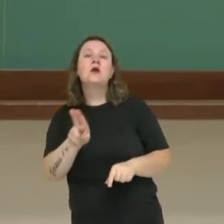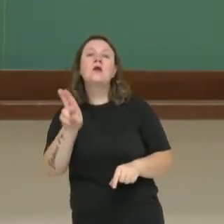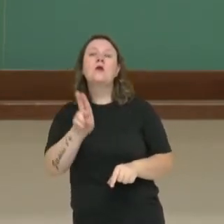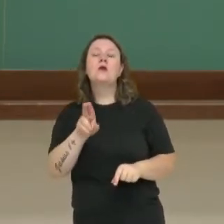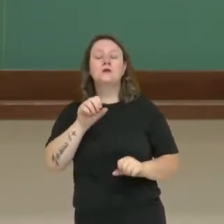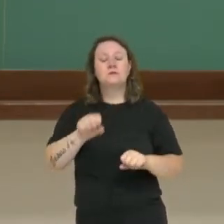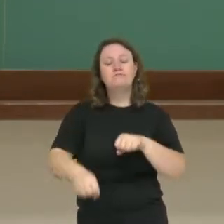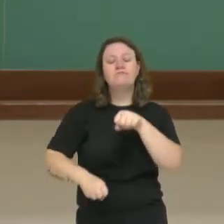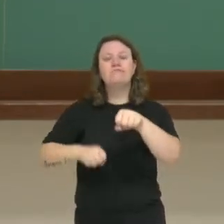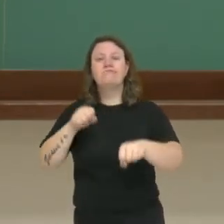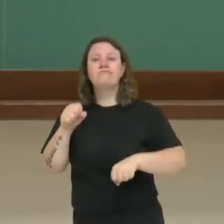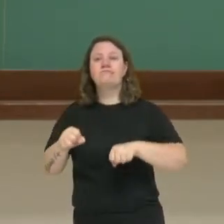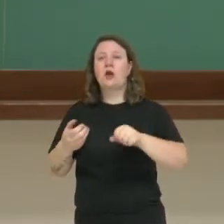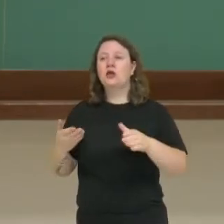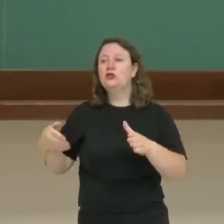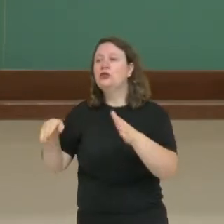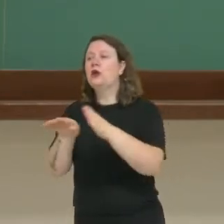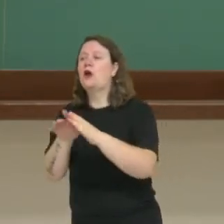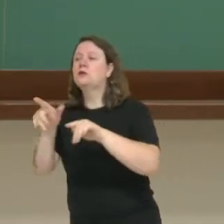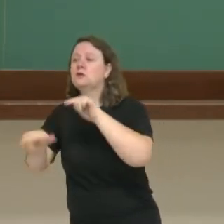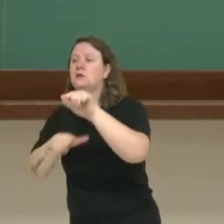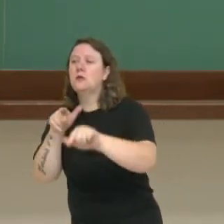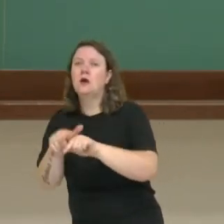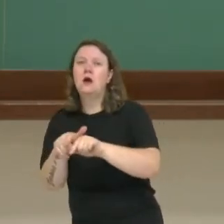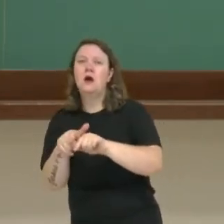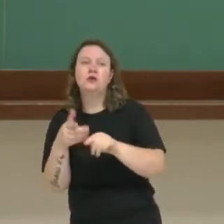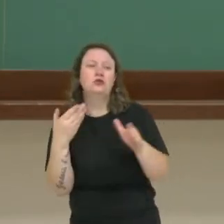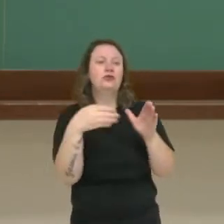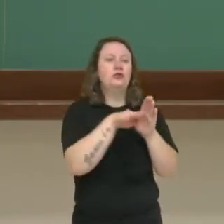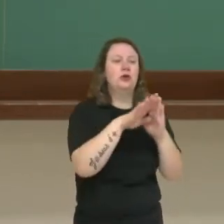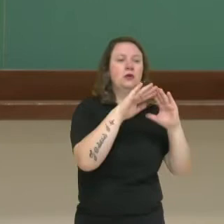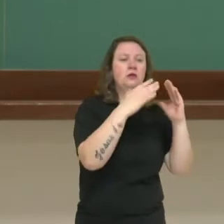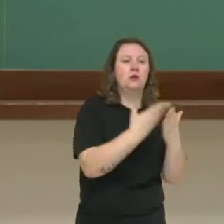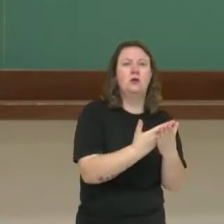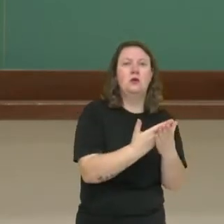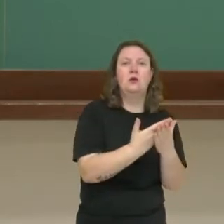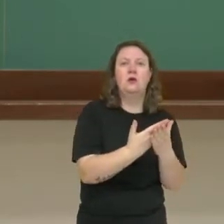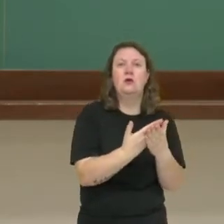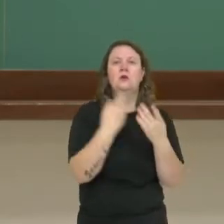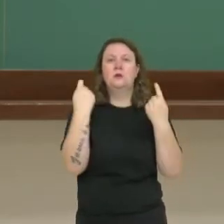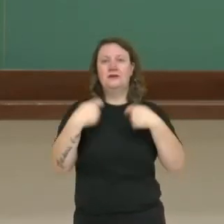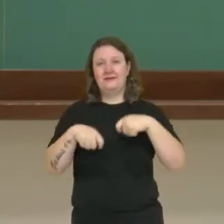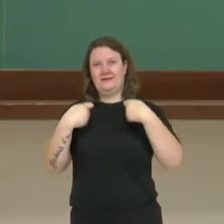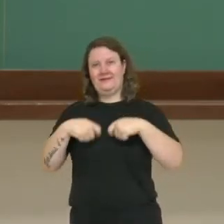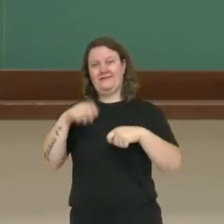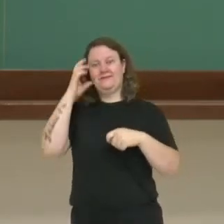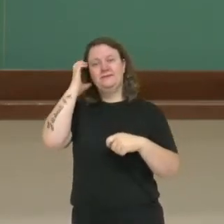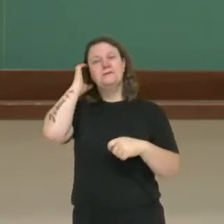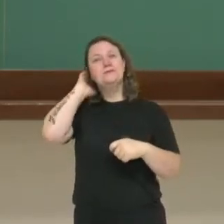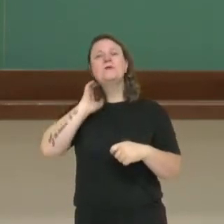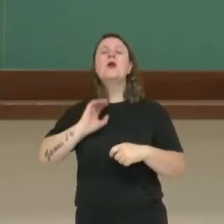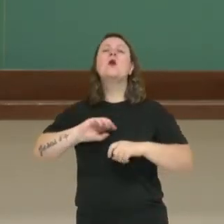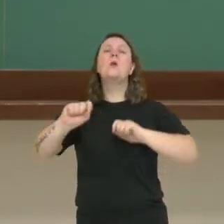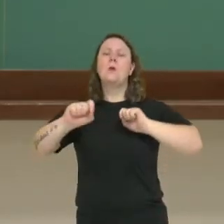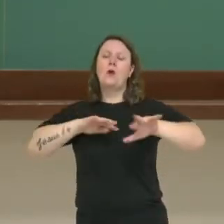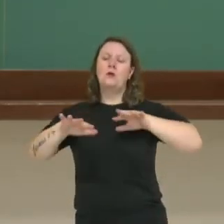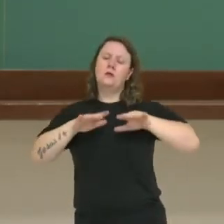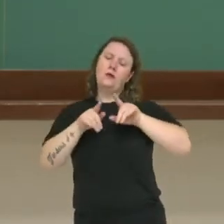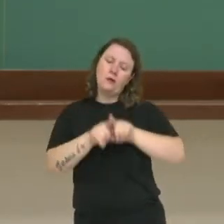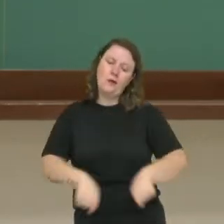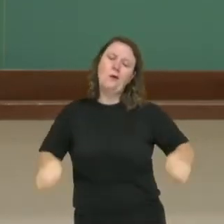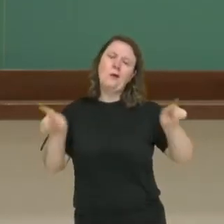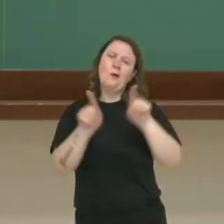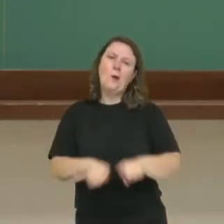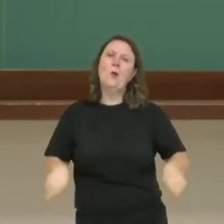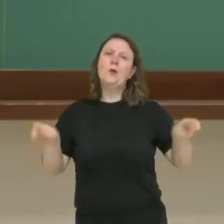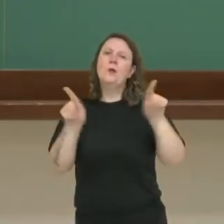da bicicleta também como meio de transporte. E qual é esse movimento repetitivo que você faz na